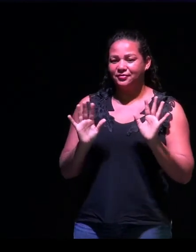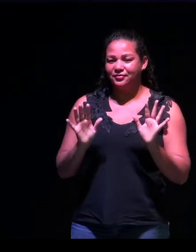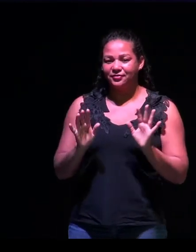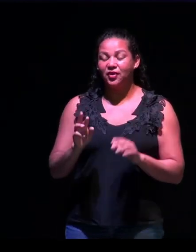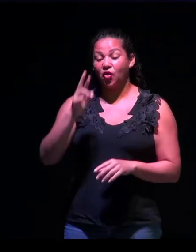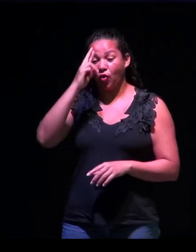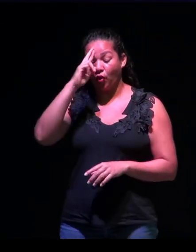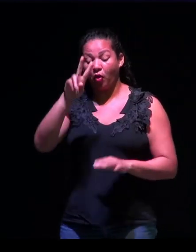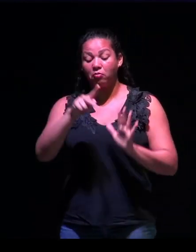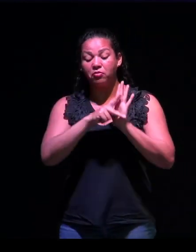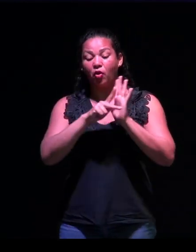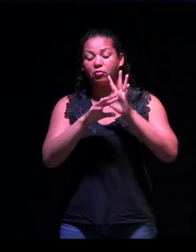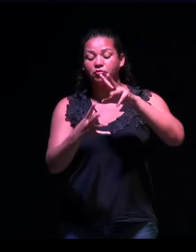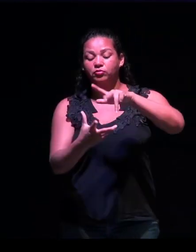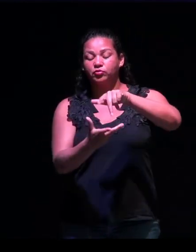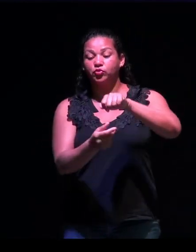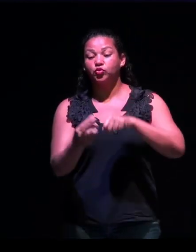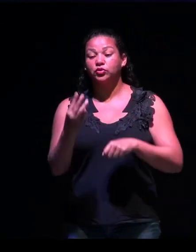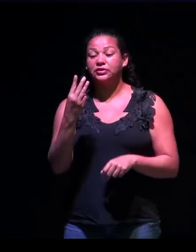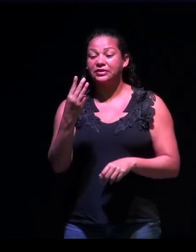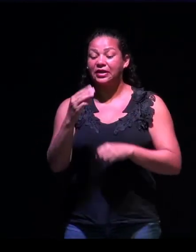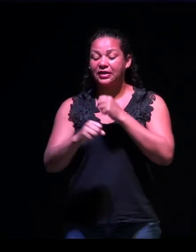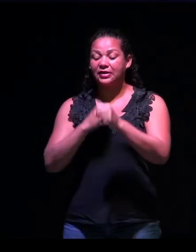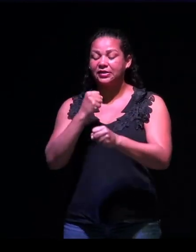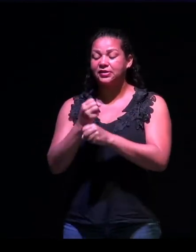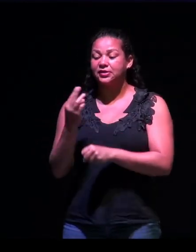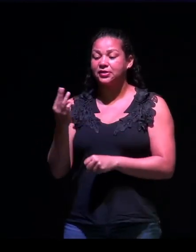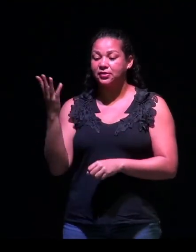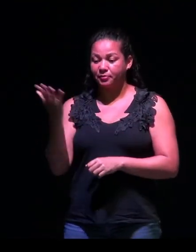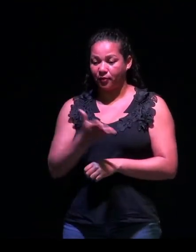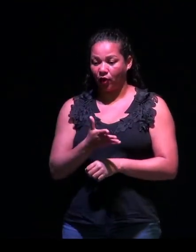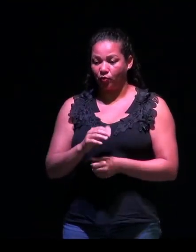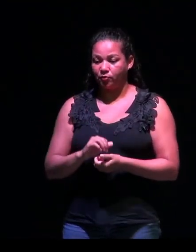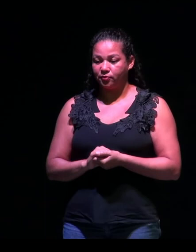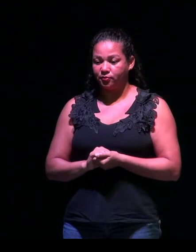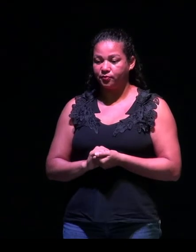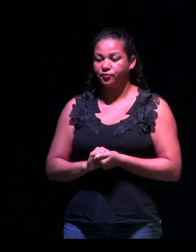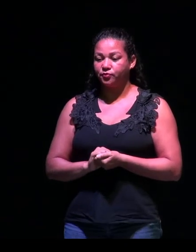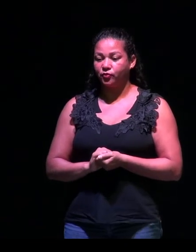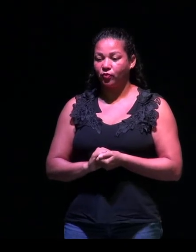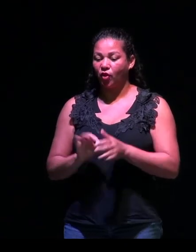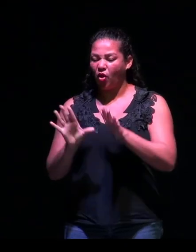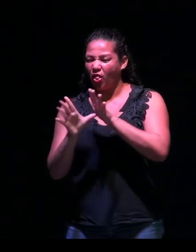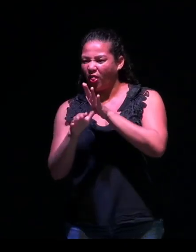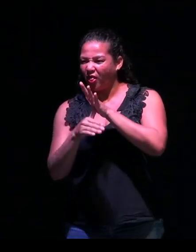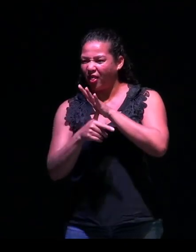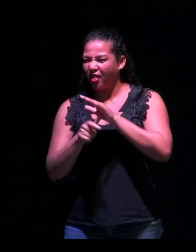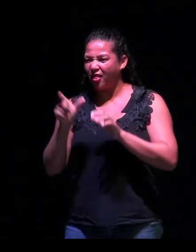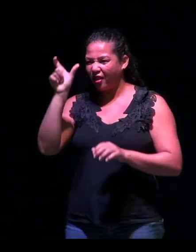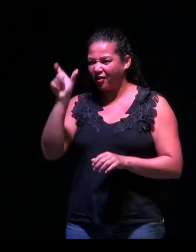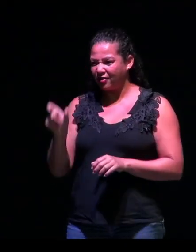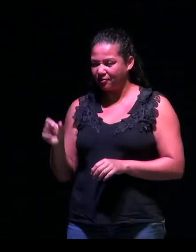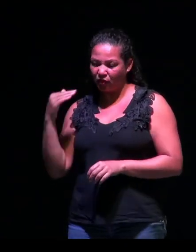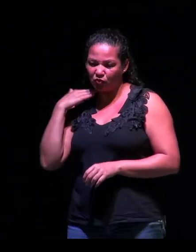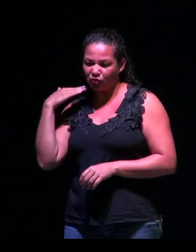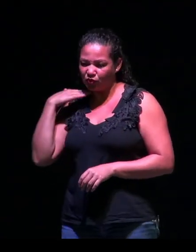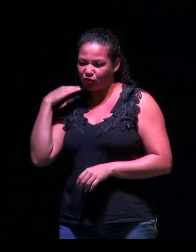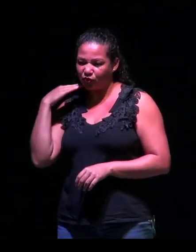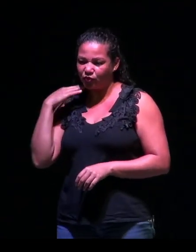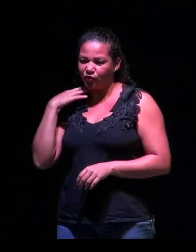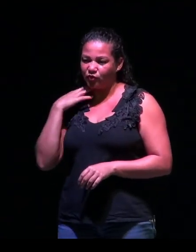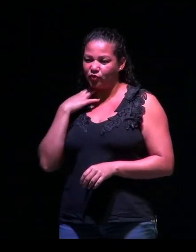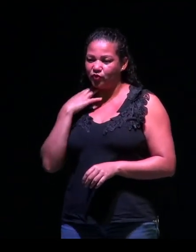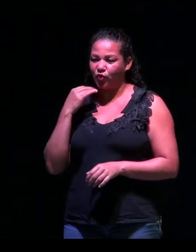mundo, por 3 anos e meio. Aqueles assaltantes de banco, aqueles traficantes